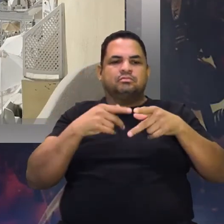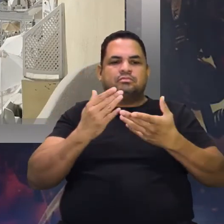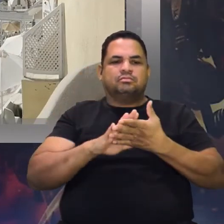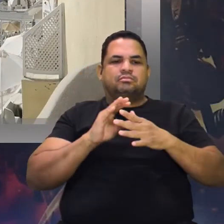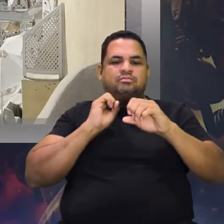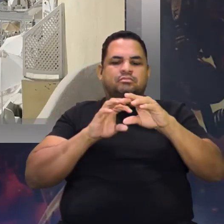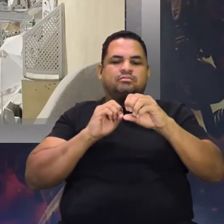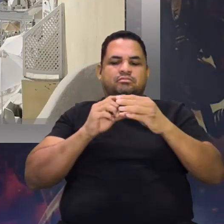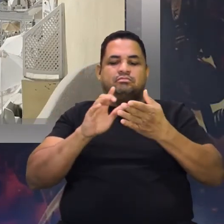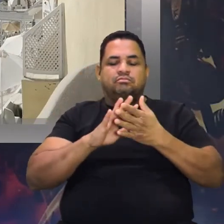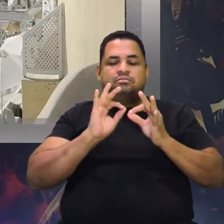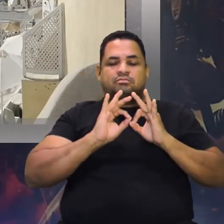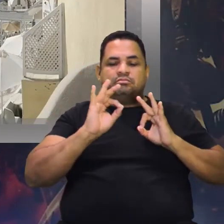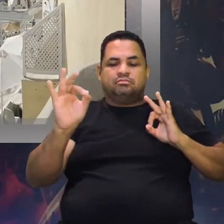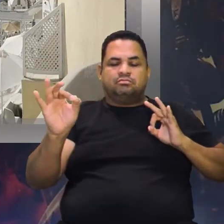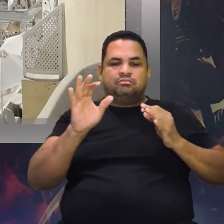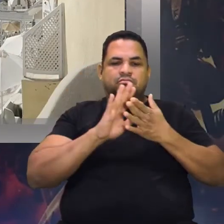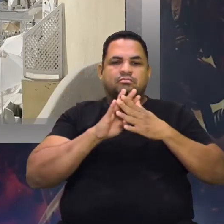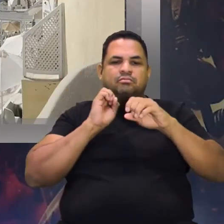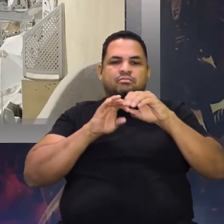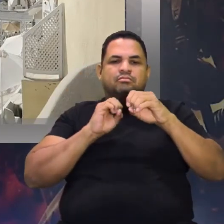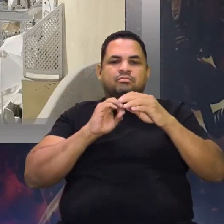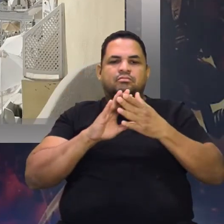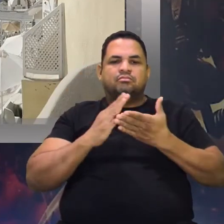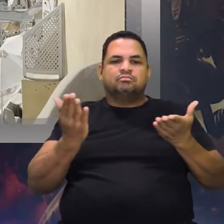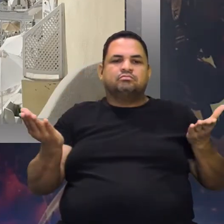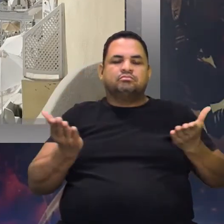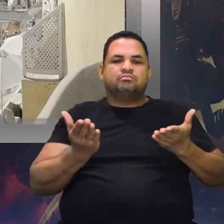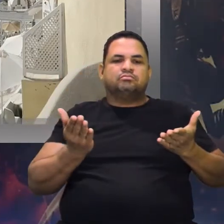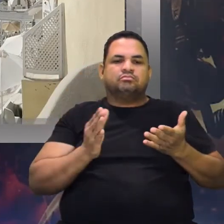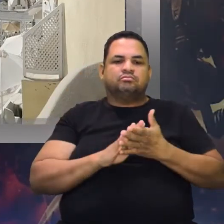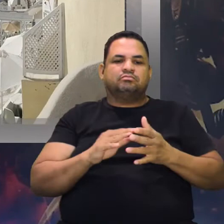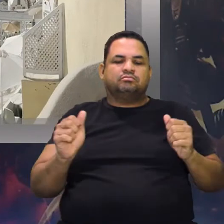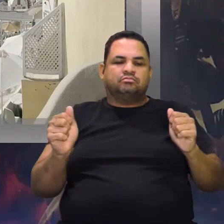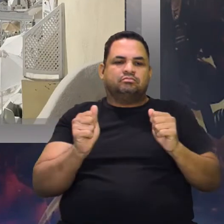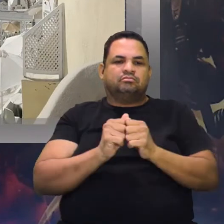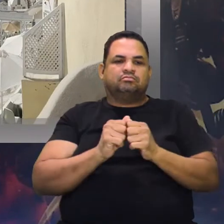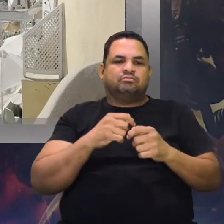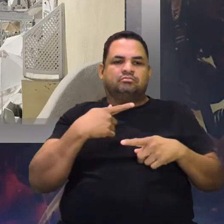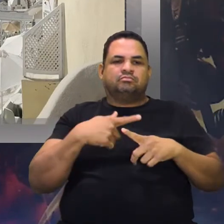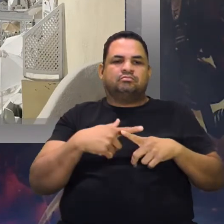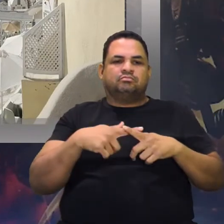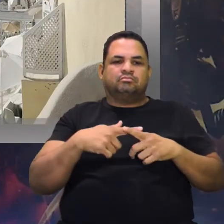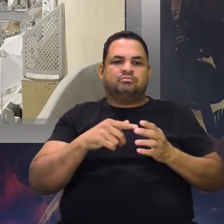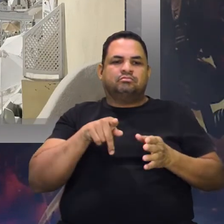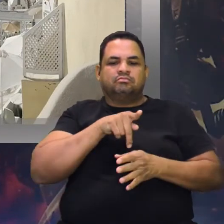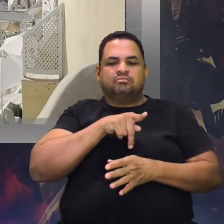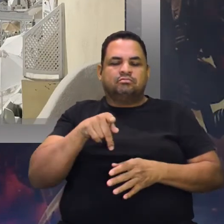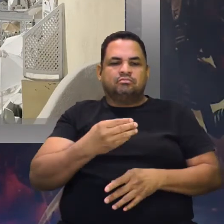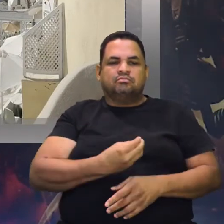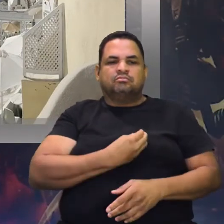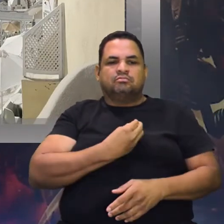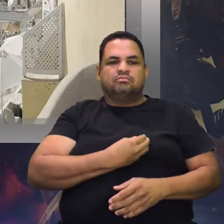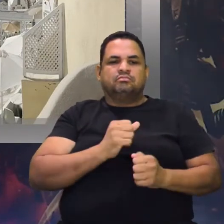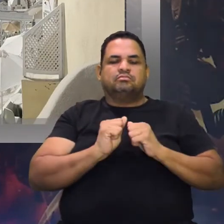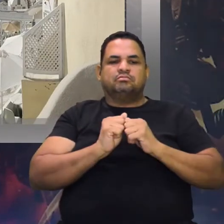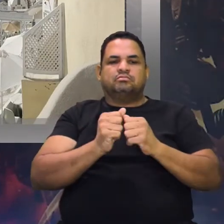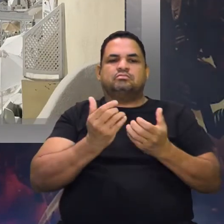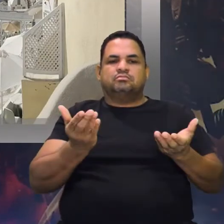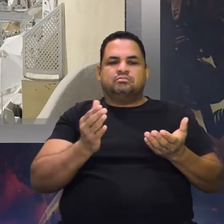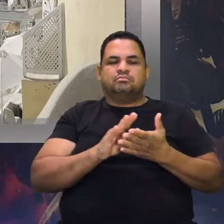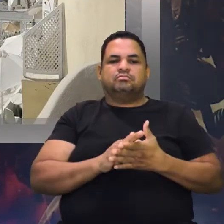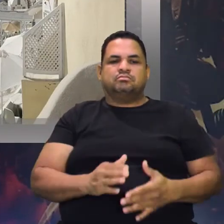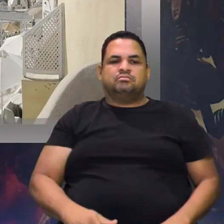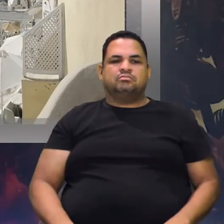à distância aqui, mas que, ao mesmo tempo, nós estamos tão próximos por estarmos com o professor presencial aí de vocês, próximo